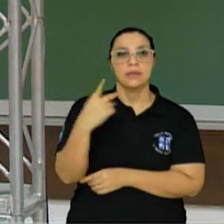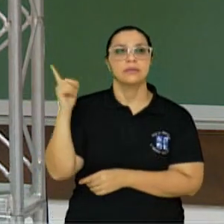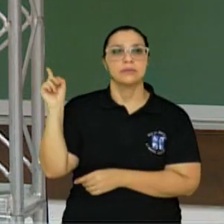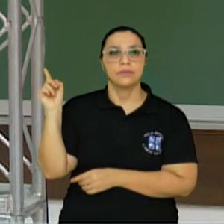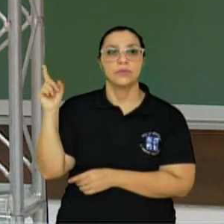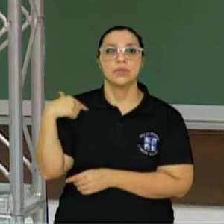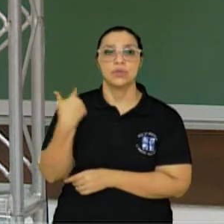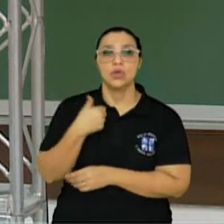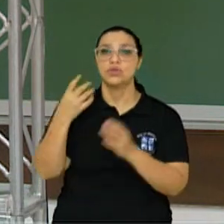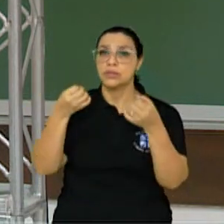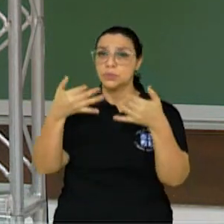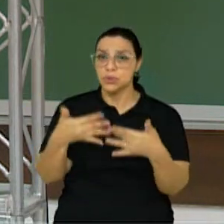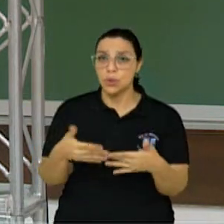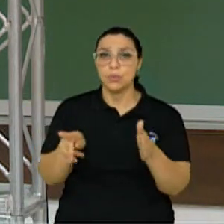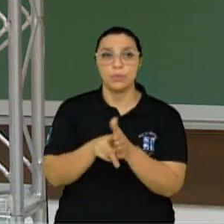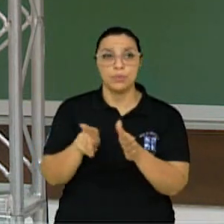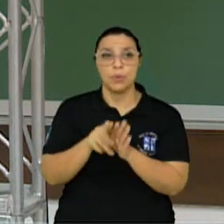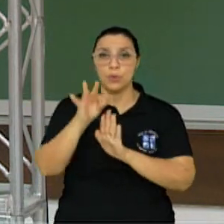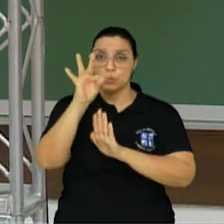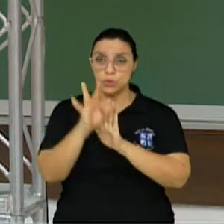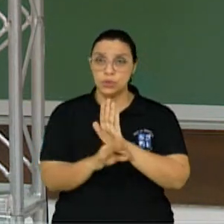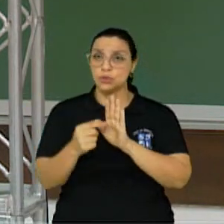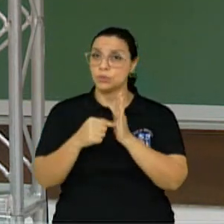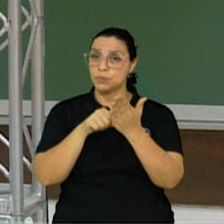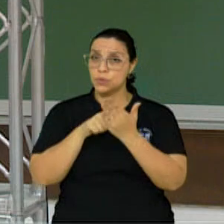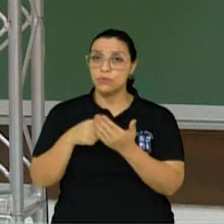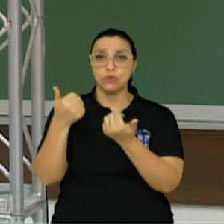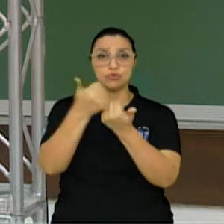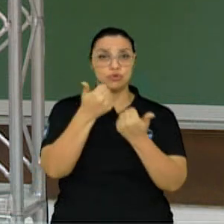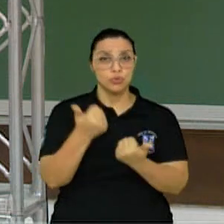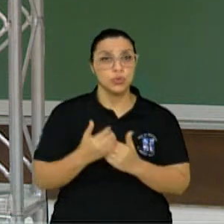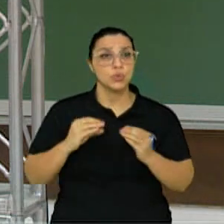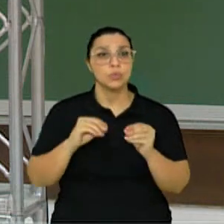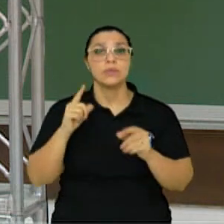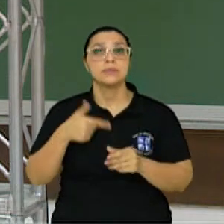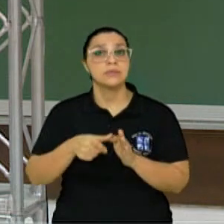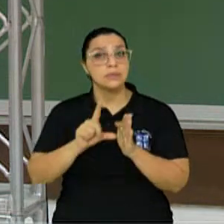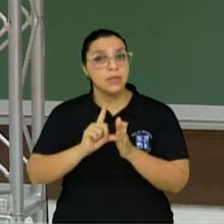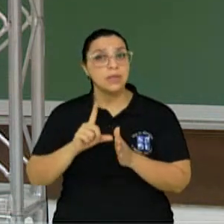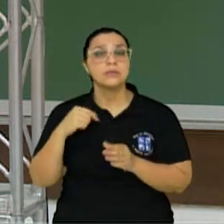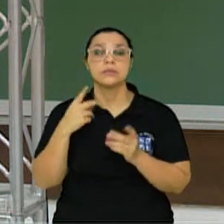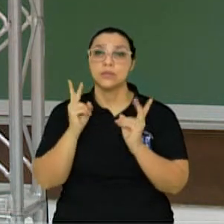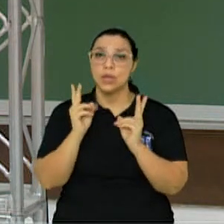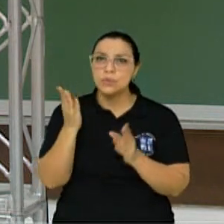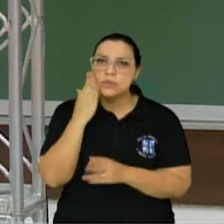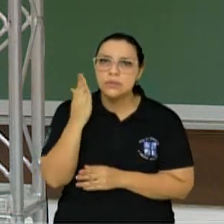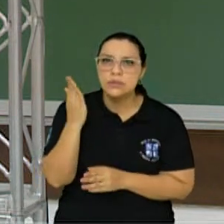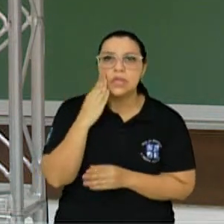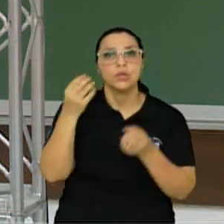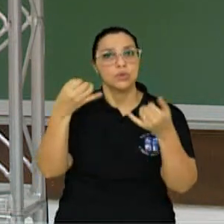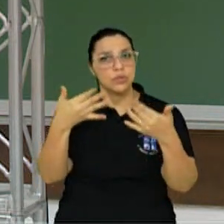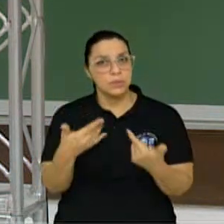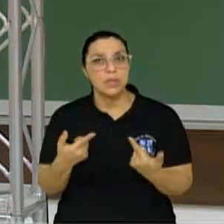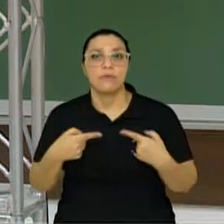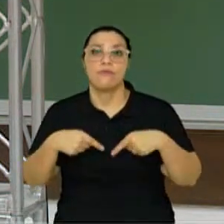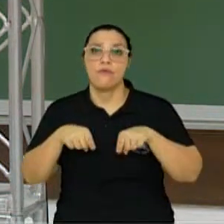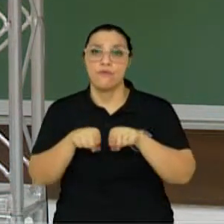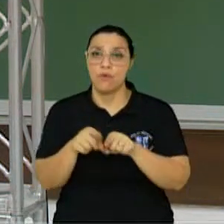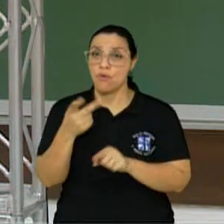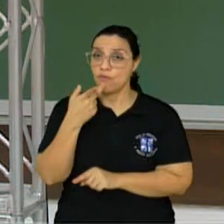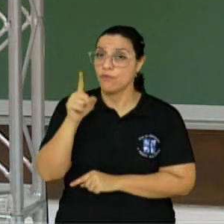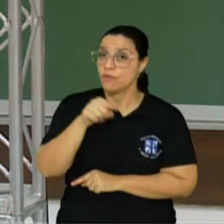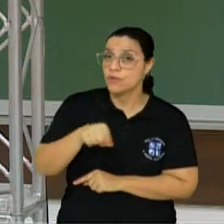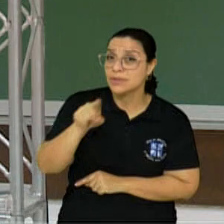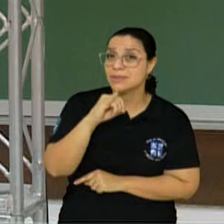isso está no enunciado. E vamos substituir, mas antes, é claro, eu sei que eu já falei, mas eu vou repetir,